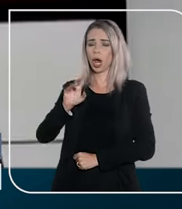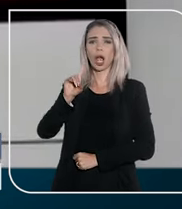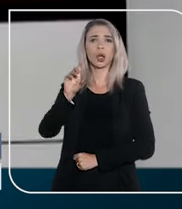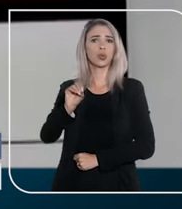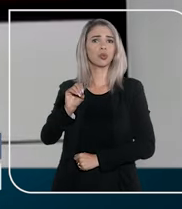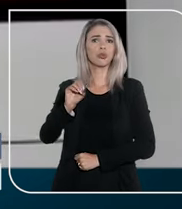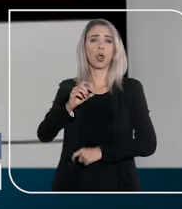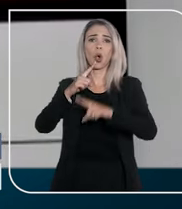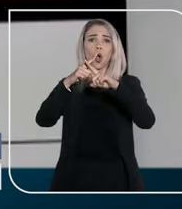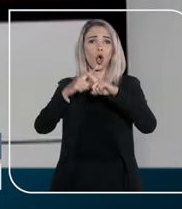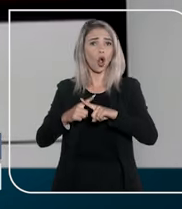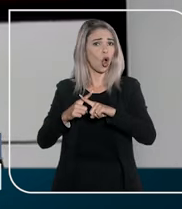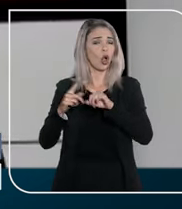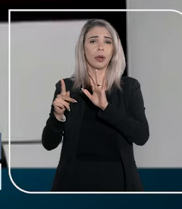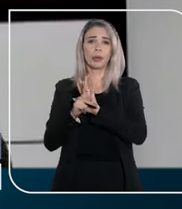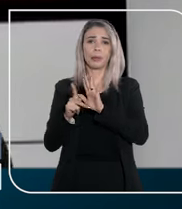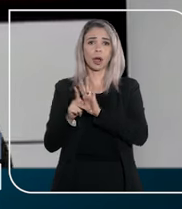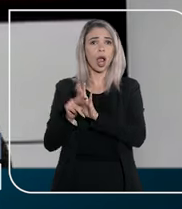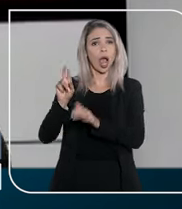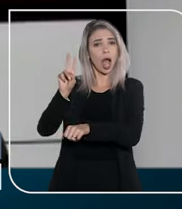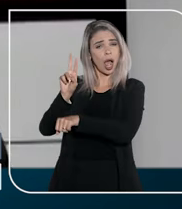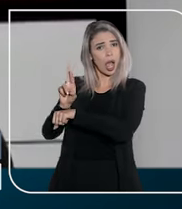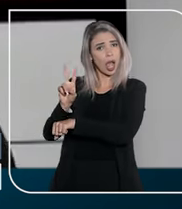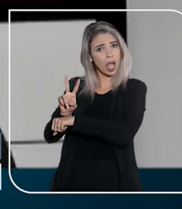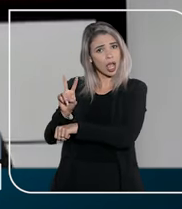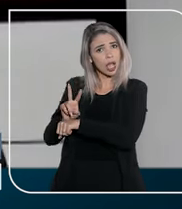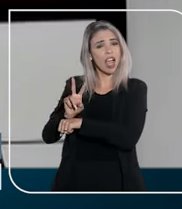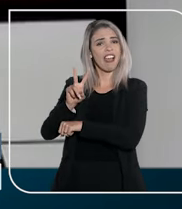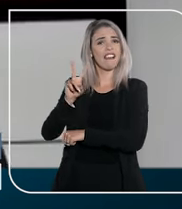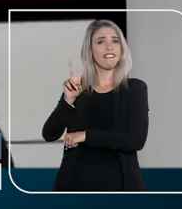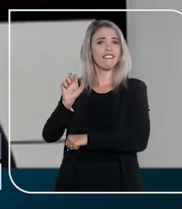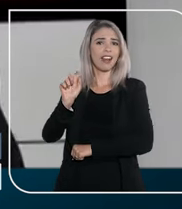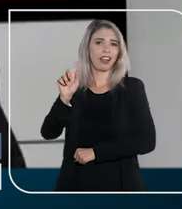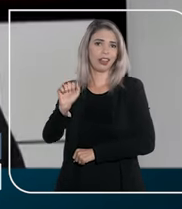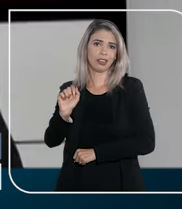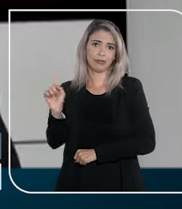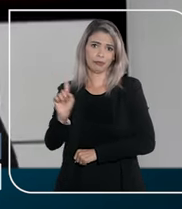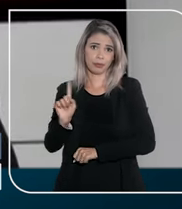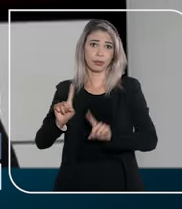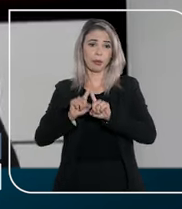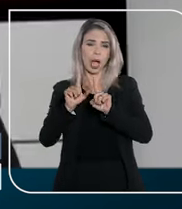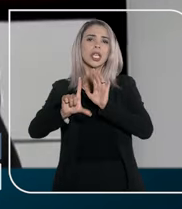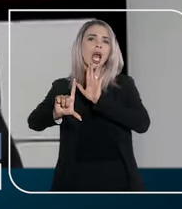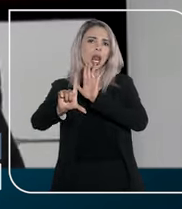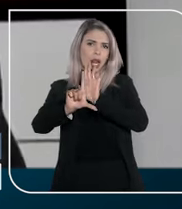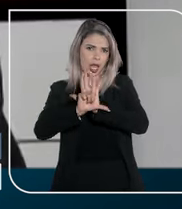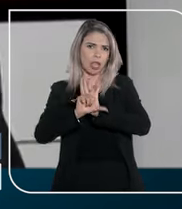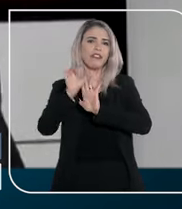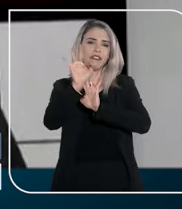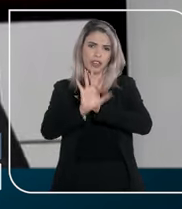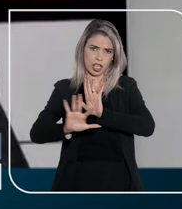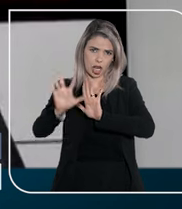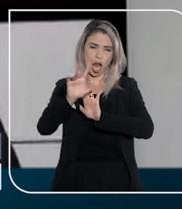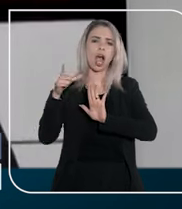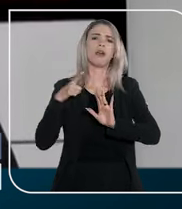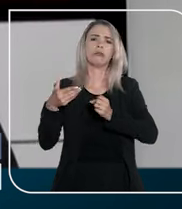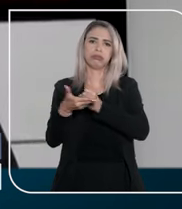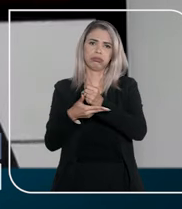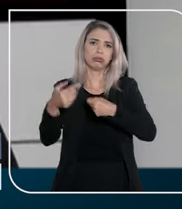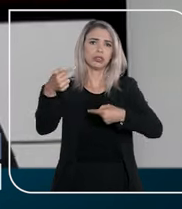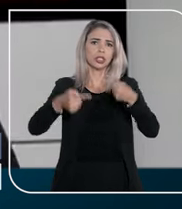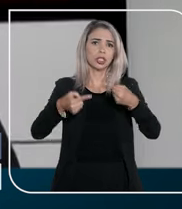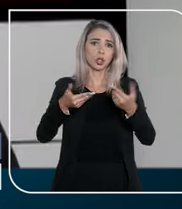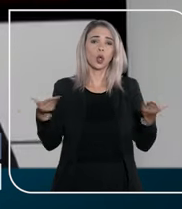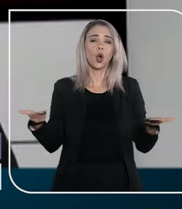vai concorrer a vagas reservadas. Mas, utilizando-se a legislação federal como uma base para esse nosso debate, que hoje está a